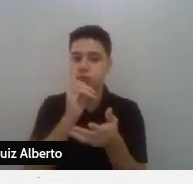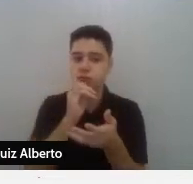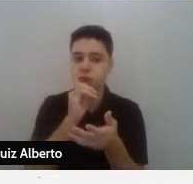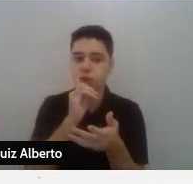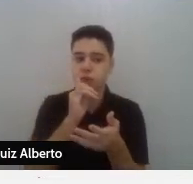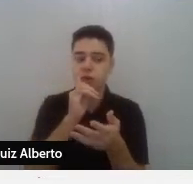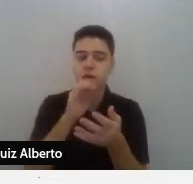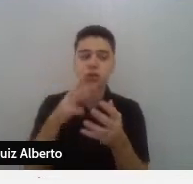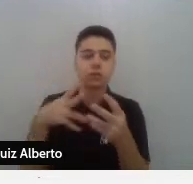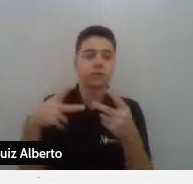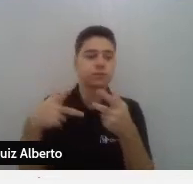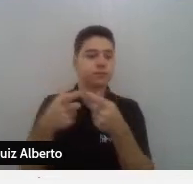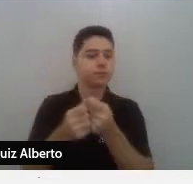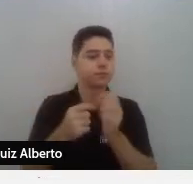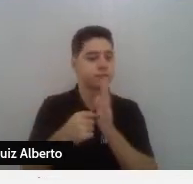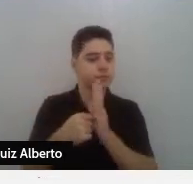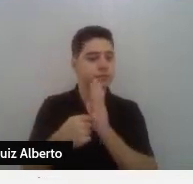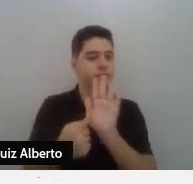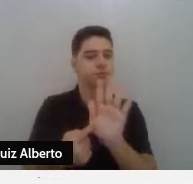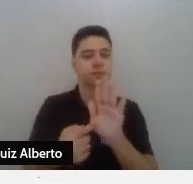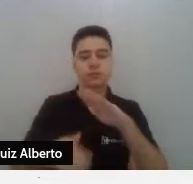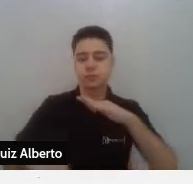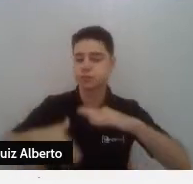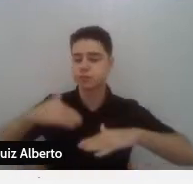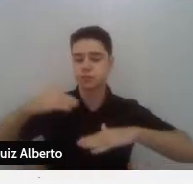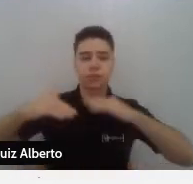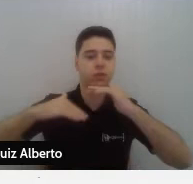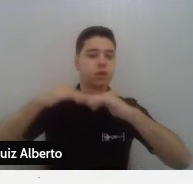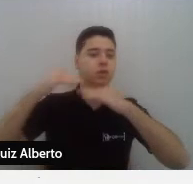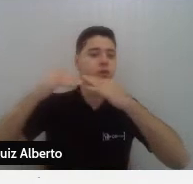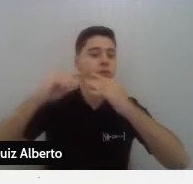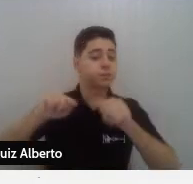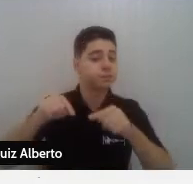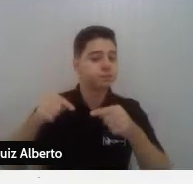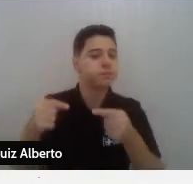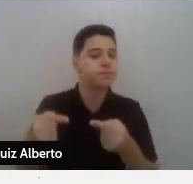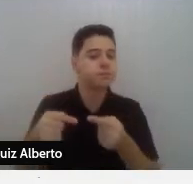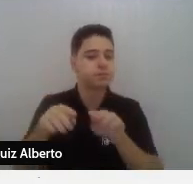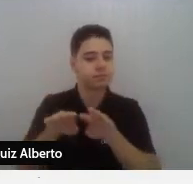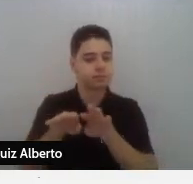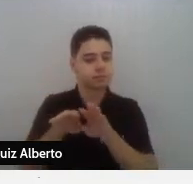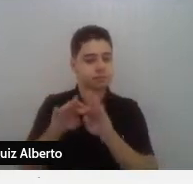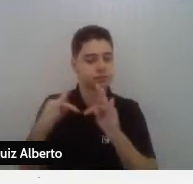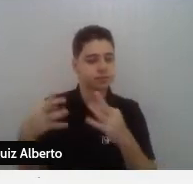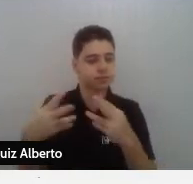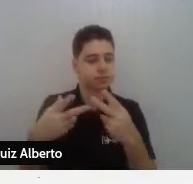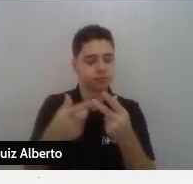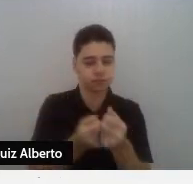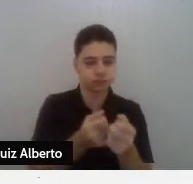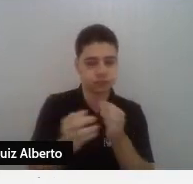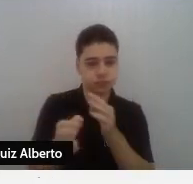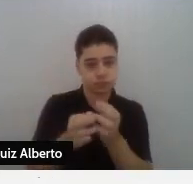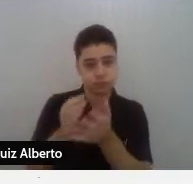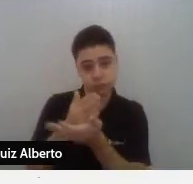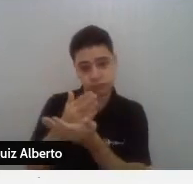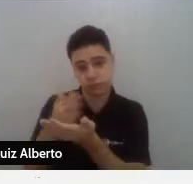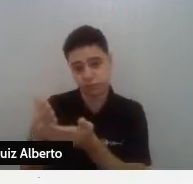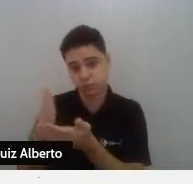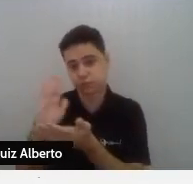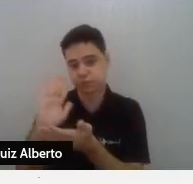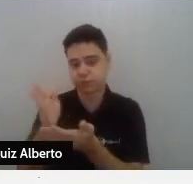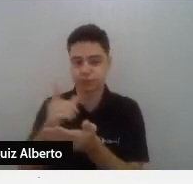as apresentações, né, de performances, mas também com as obras. As obras começam a ser mais